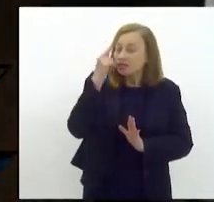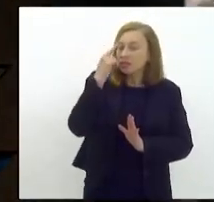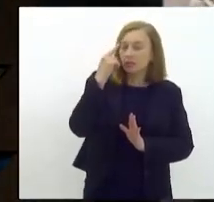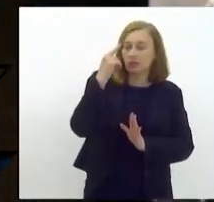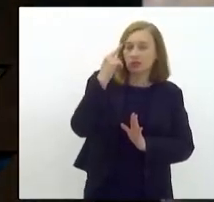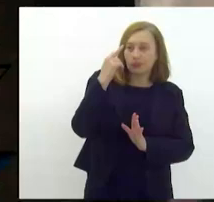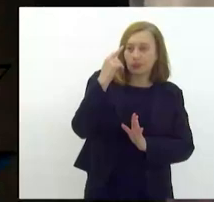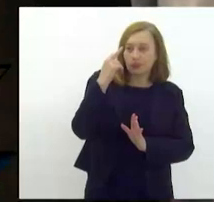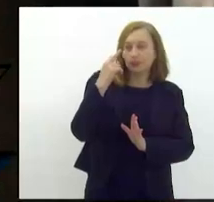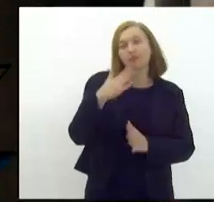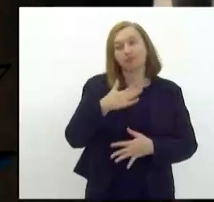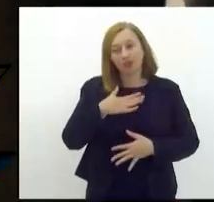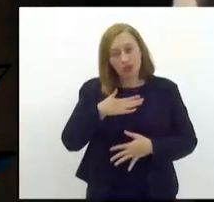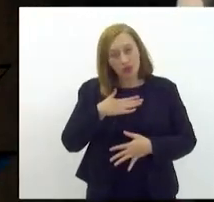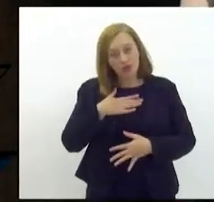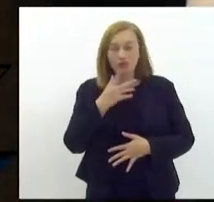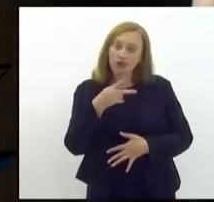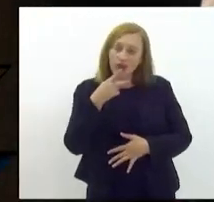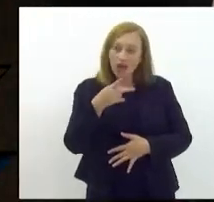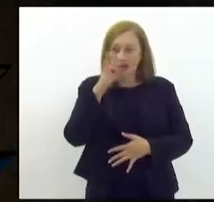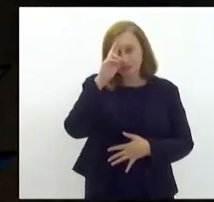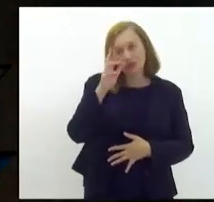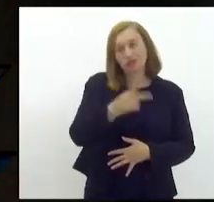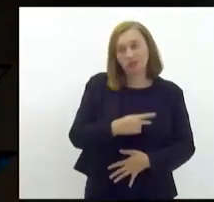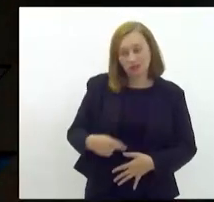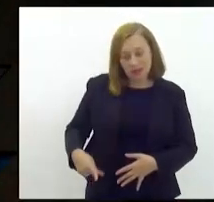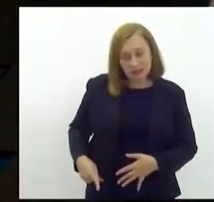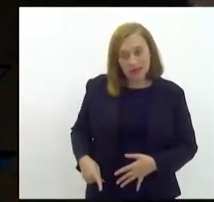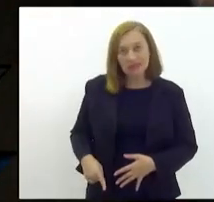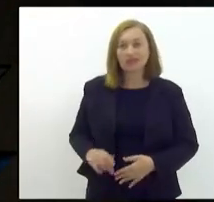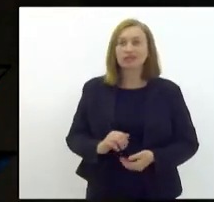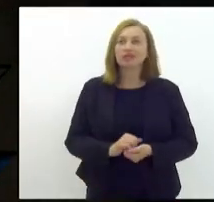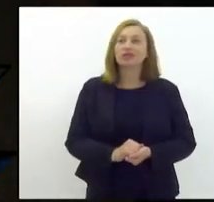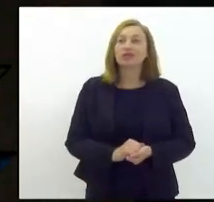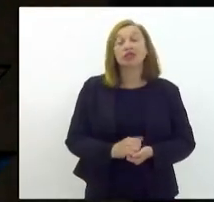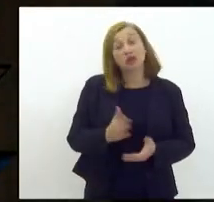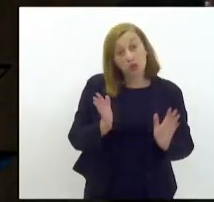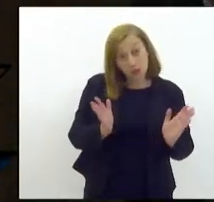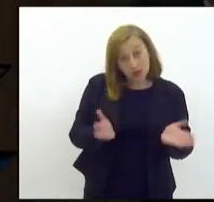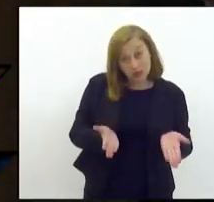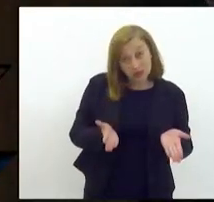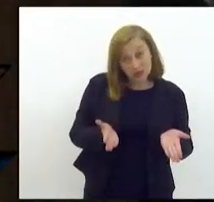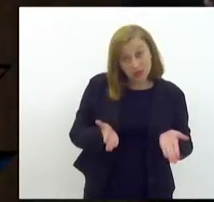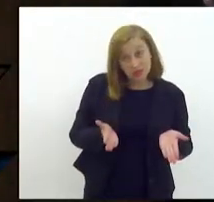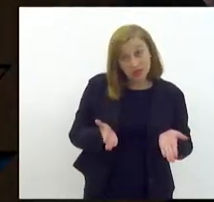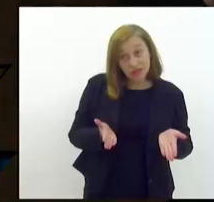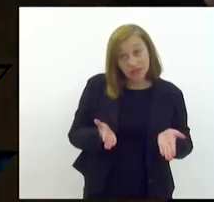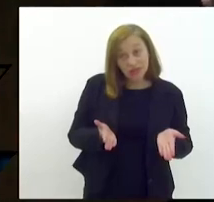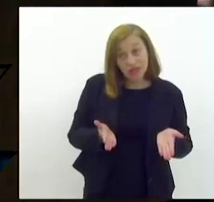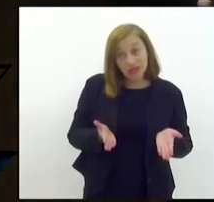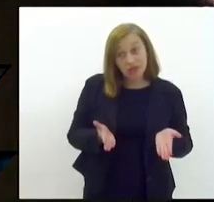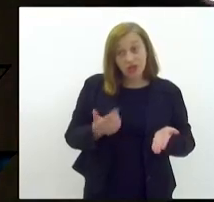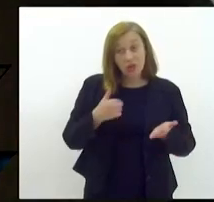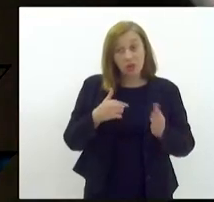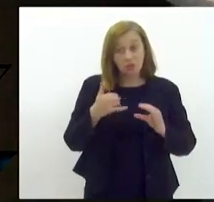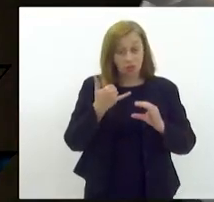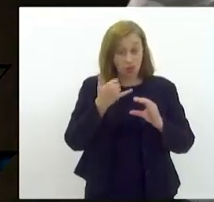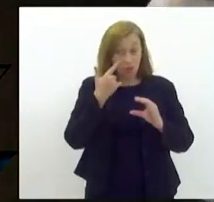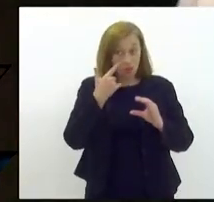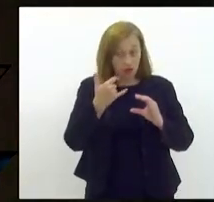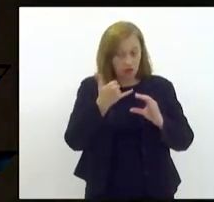e eu vou confessar a vossa excelência publicamente que hoje ao abrir meu WhatsApp